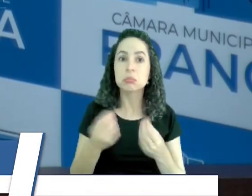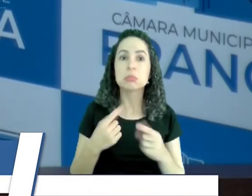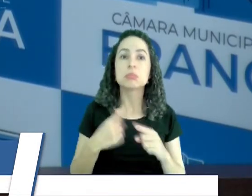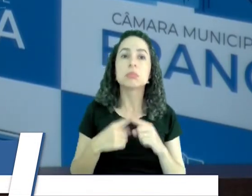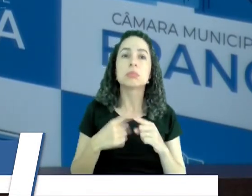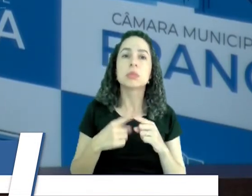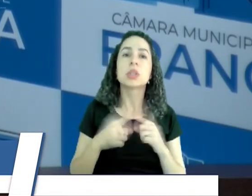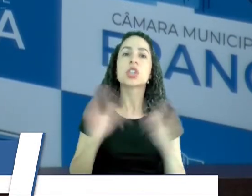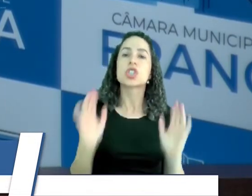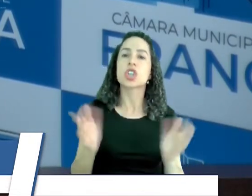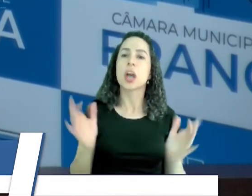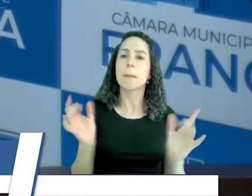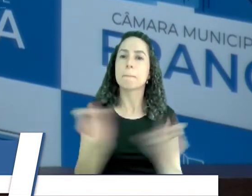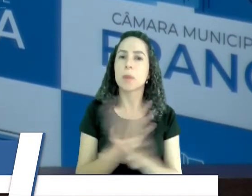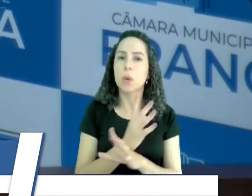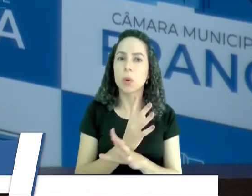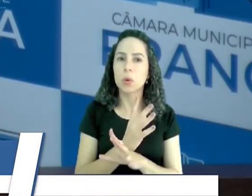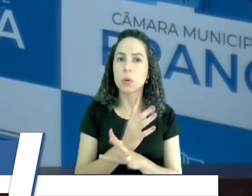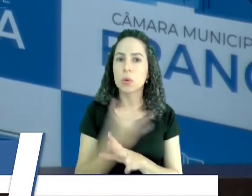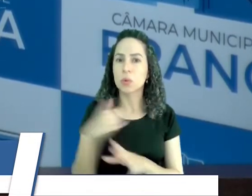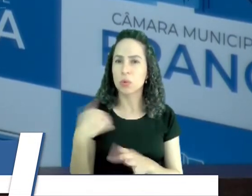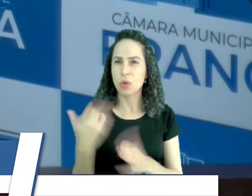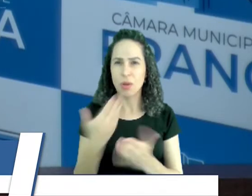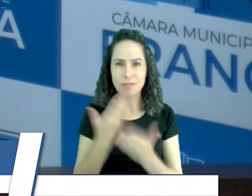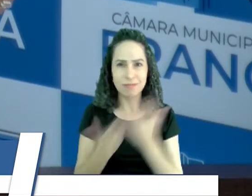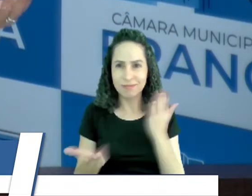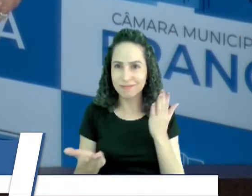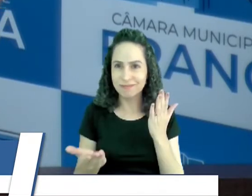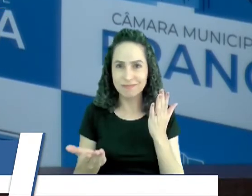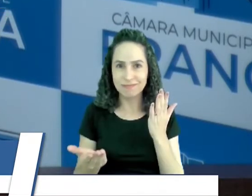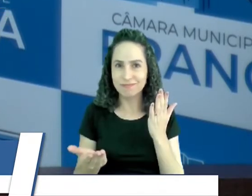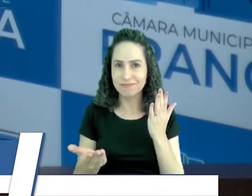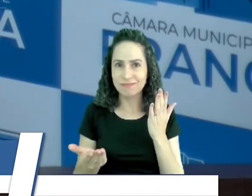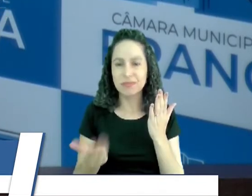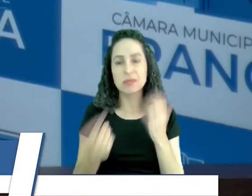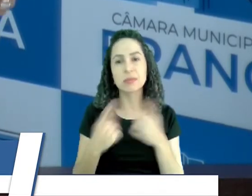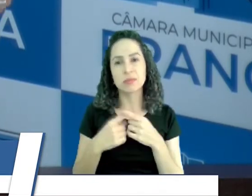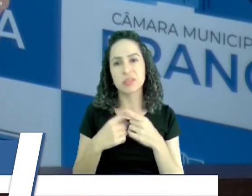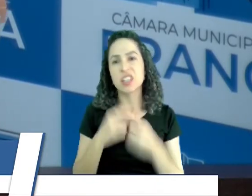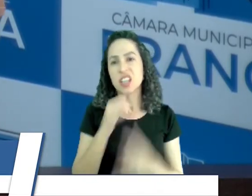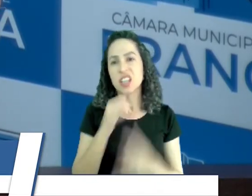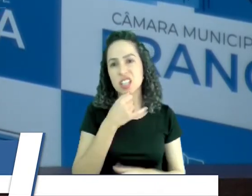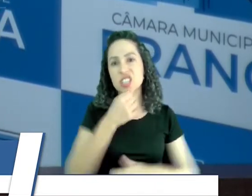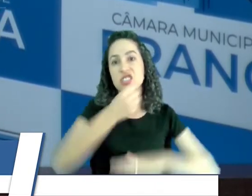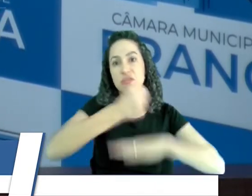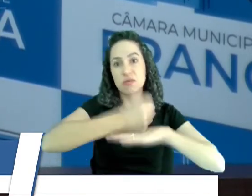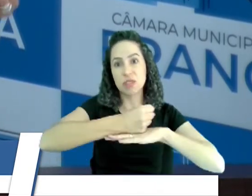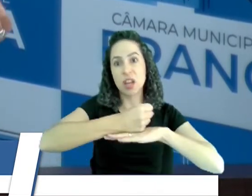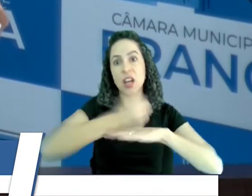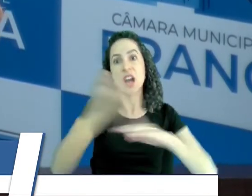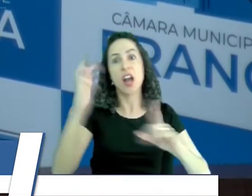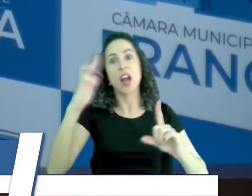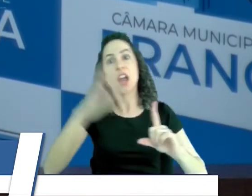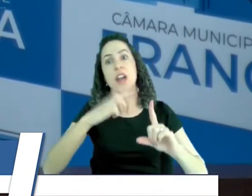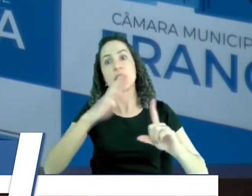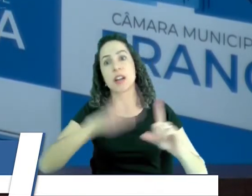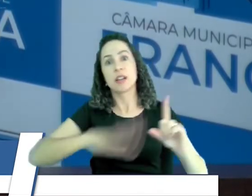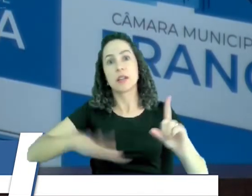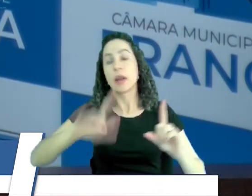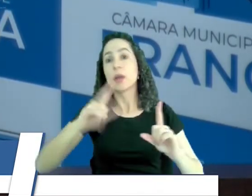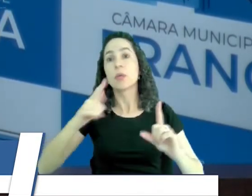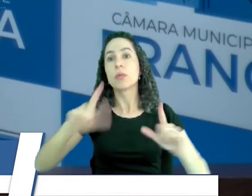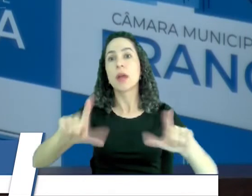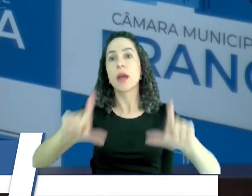tudo pronto, e se nós perdermos a vez, porque é uma vergonha, Franca, uma cidade que é referência regional, ainda não tem o título, e